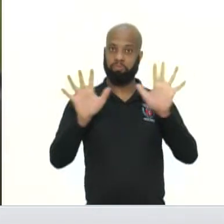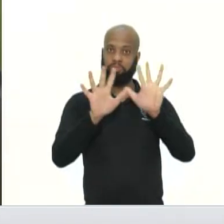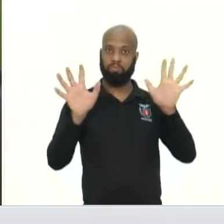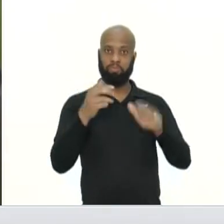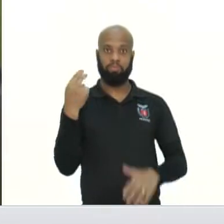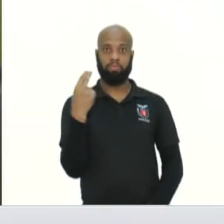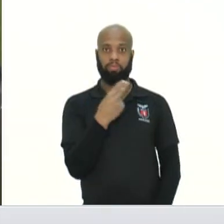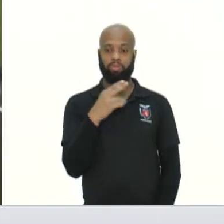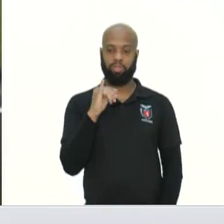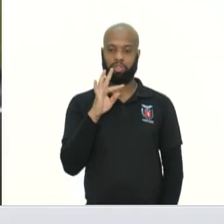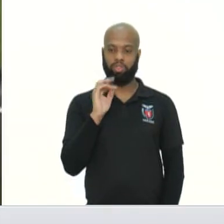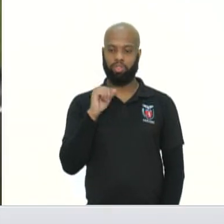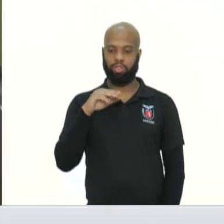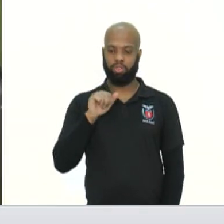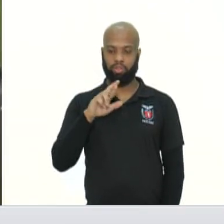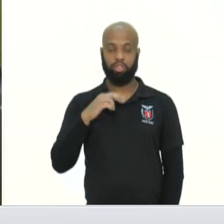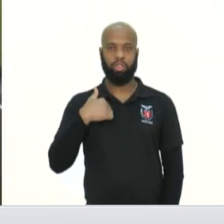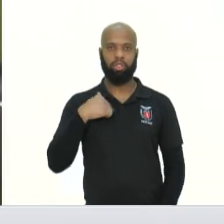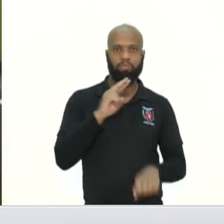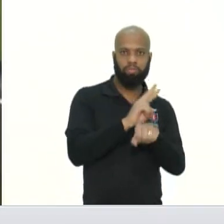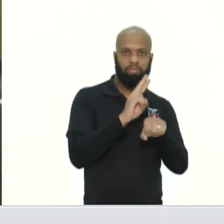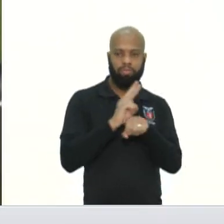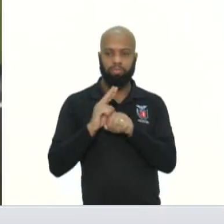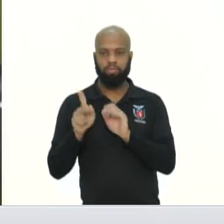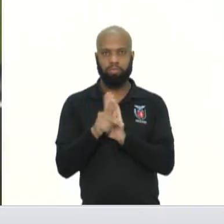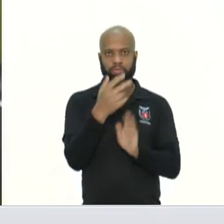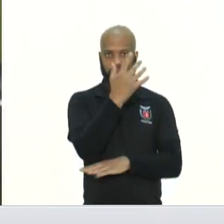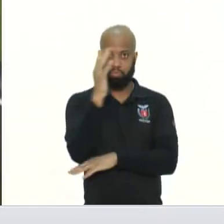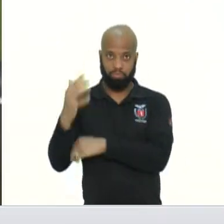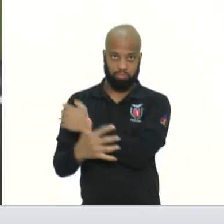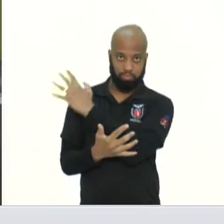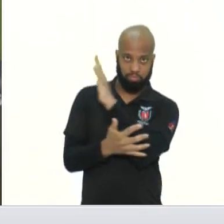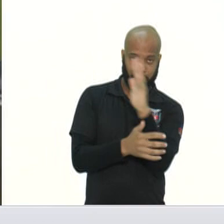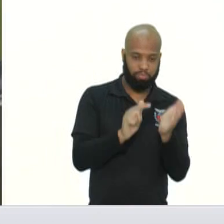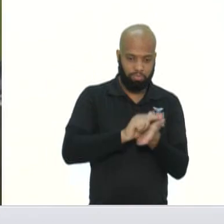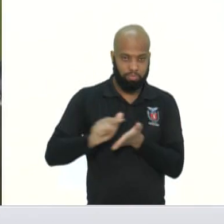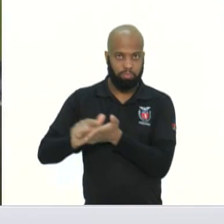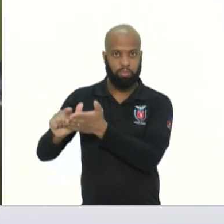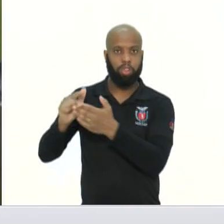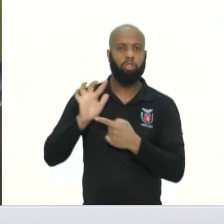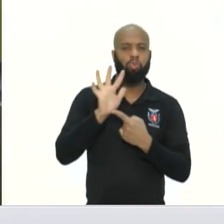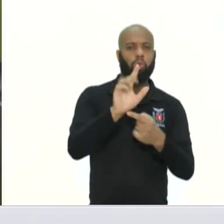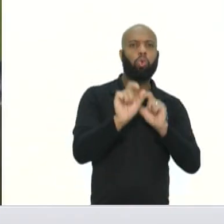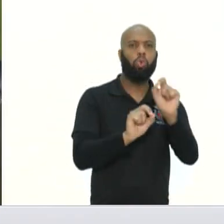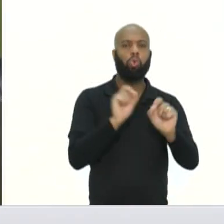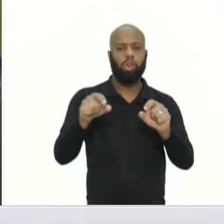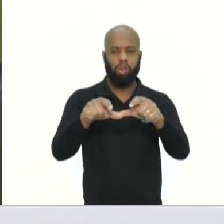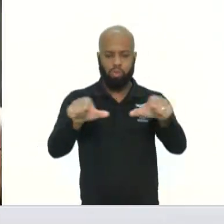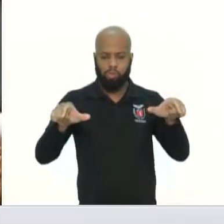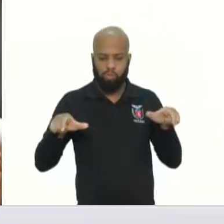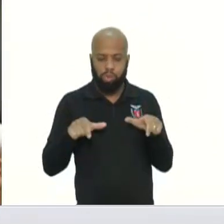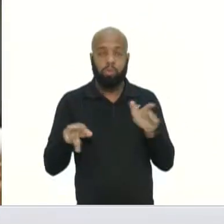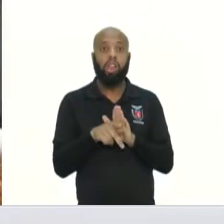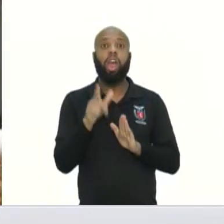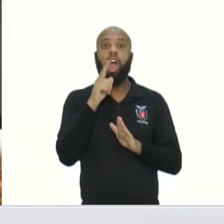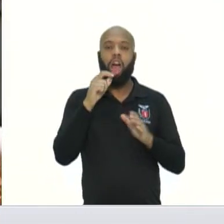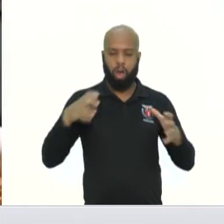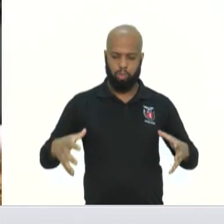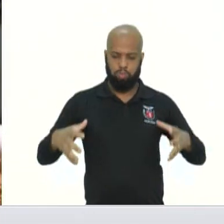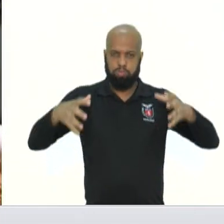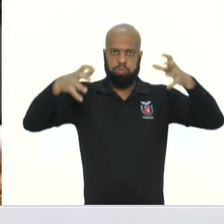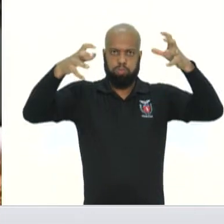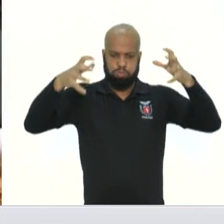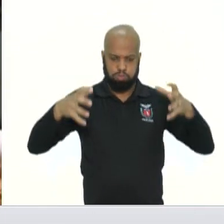Olá, meu nome é Erika Marques, agente de vigilância ambiental. Eu vou mostrar para vocês um criadouro não descartável, a caixa d'água. Deve-se ter